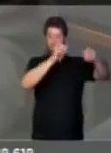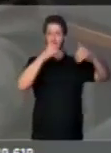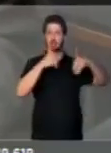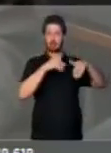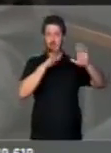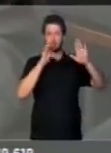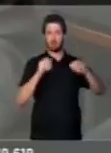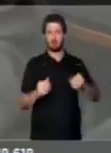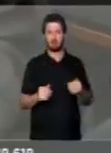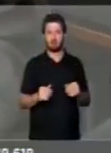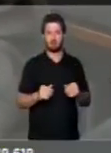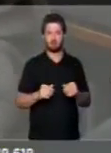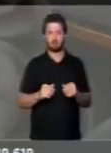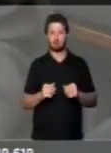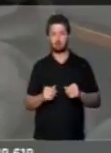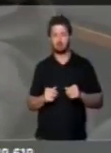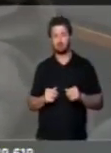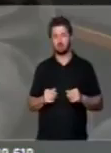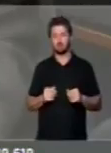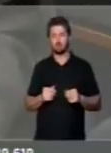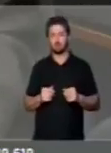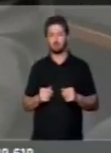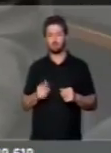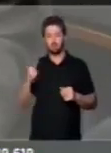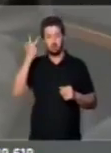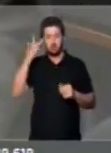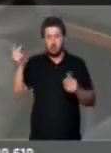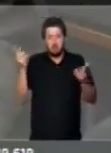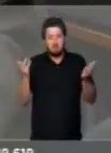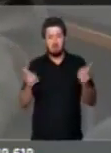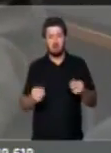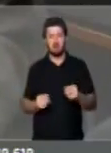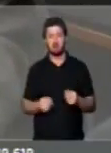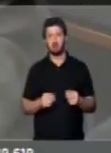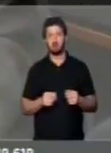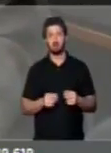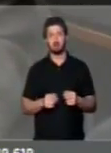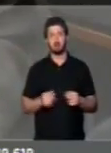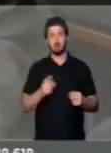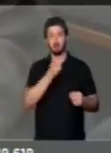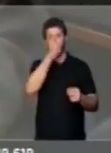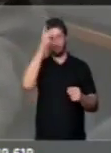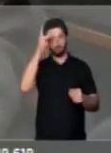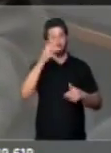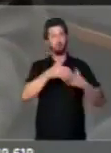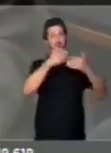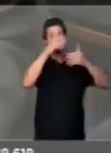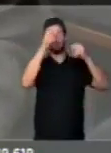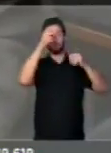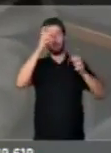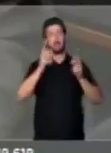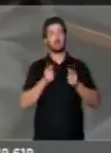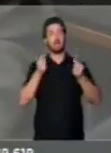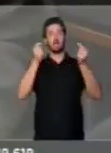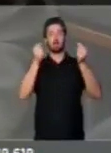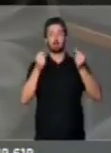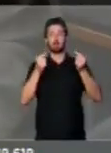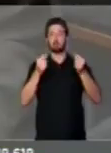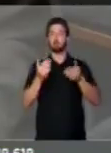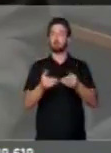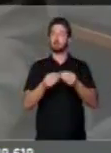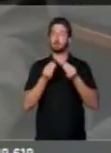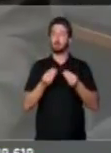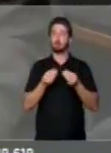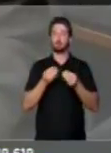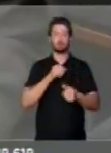ficar rico. É normal ficar rico quando o cara é prefeito. Isso tem que mudar, não